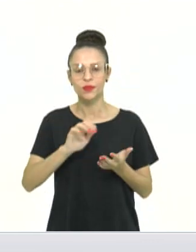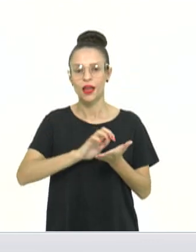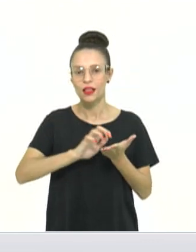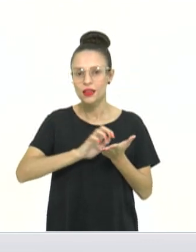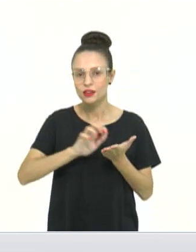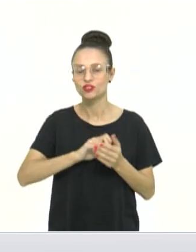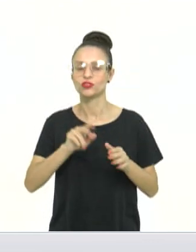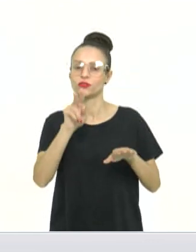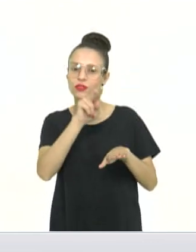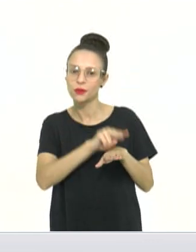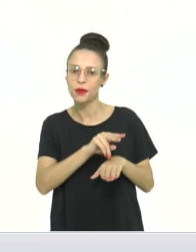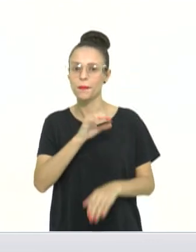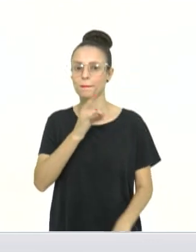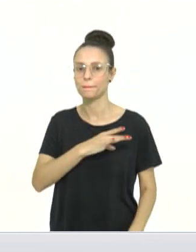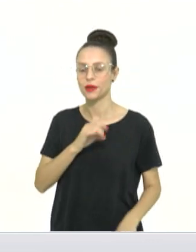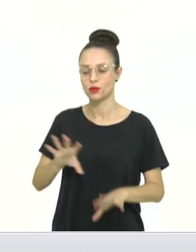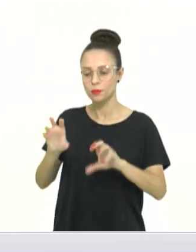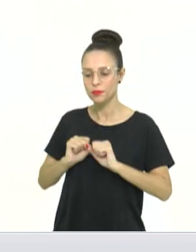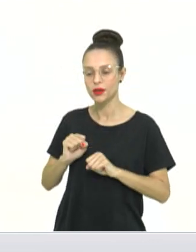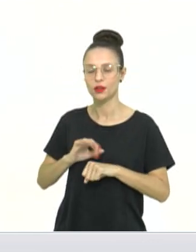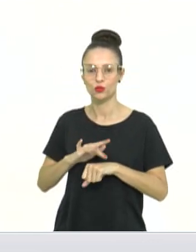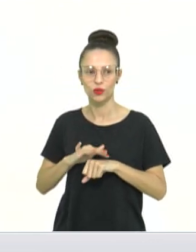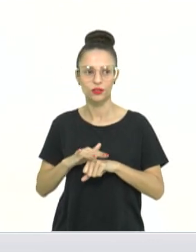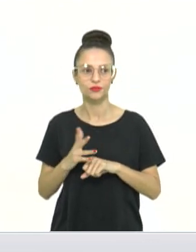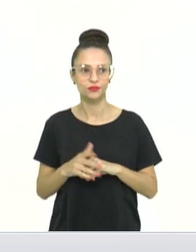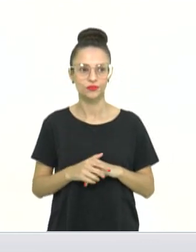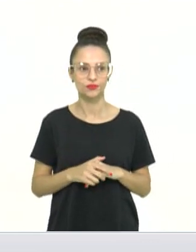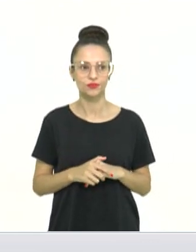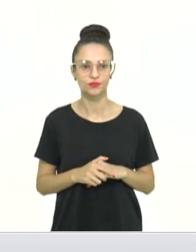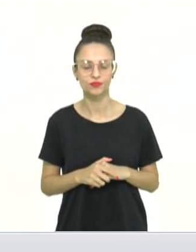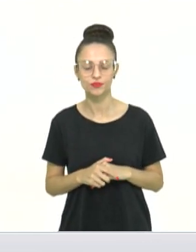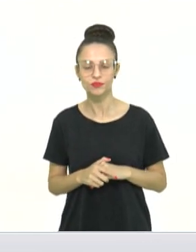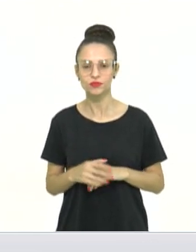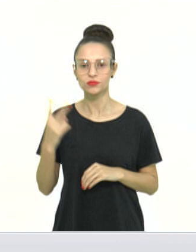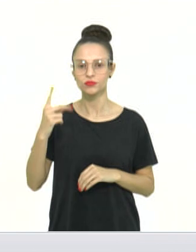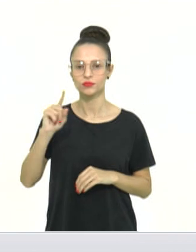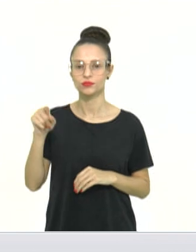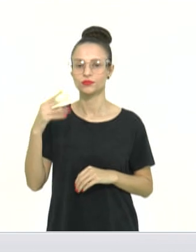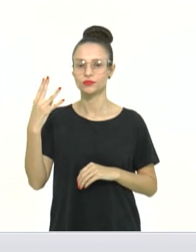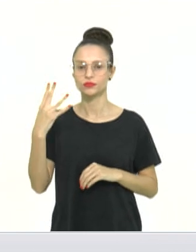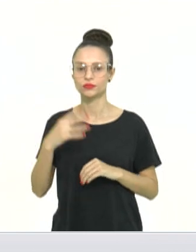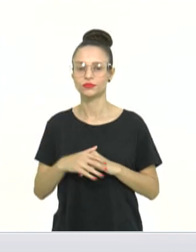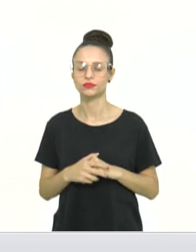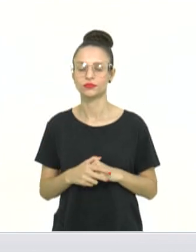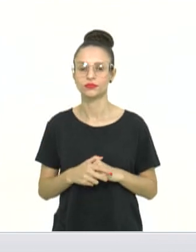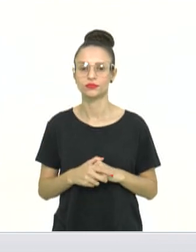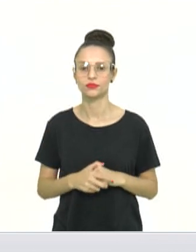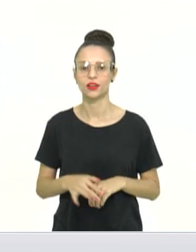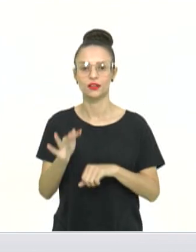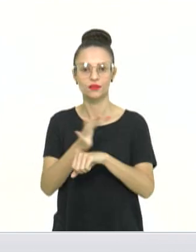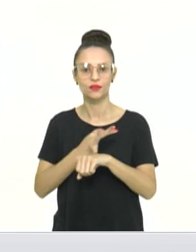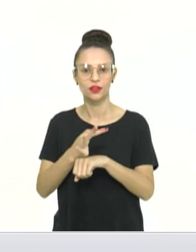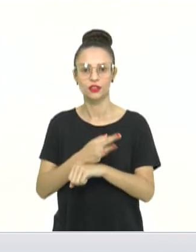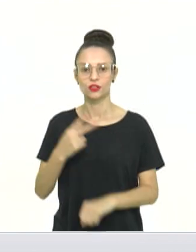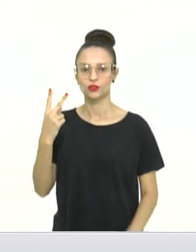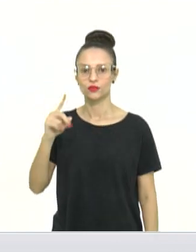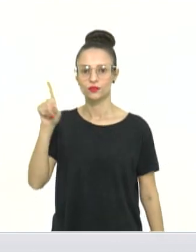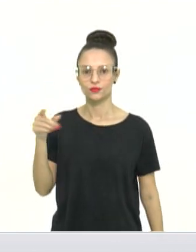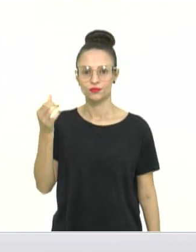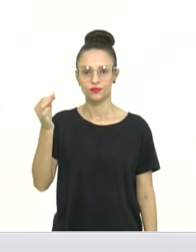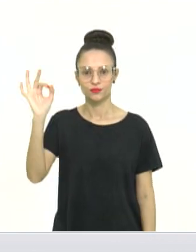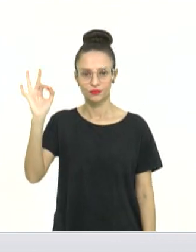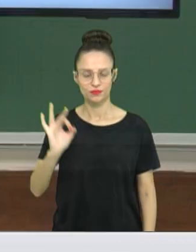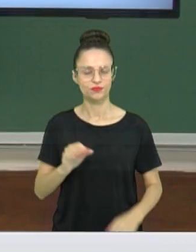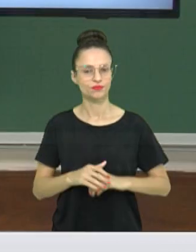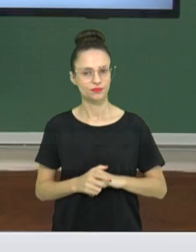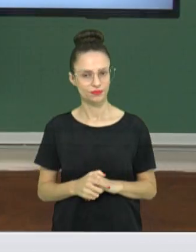alergia, internamento, medo de pegar toxoplasmose, né, que vem aqui para 2,4%, férias,